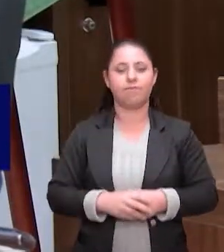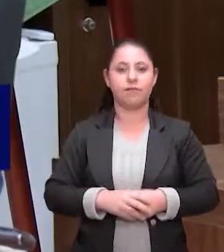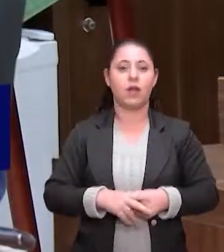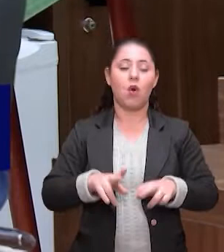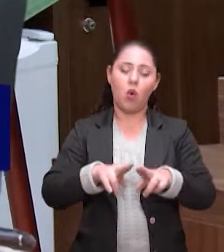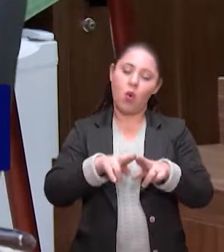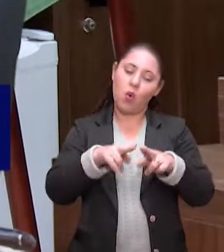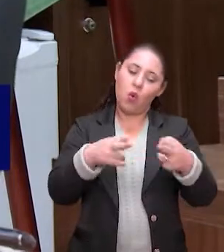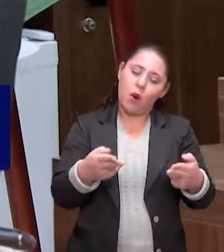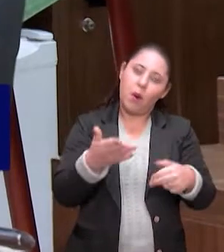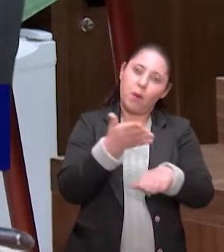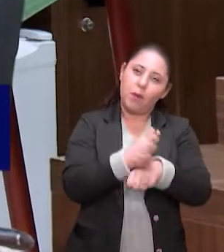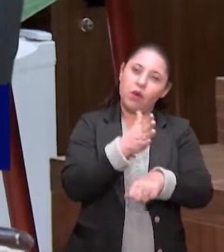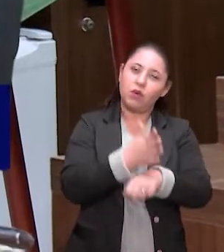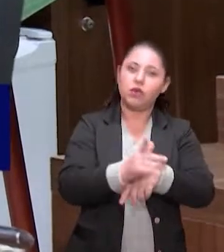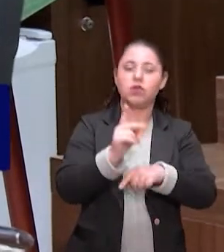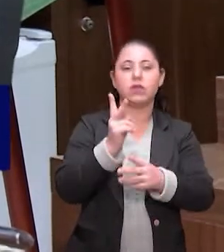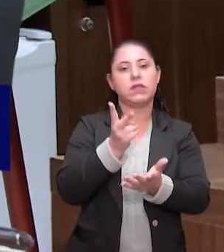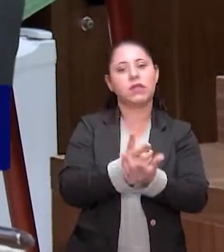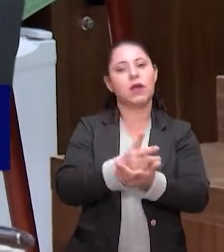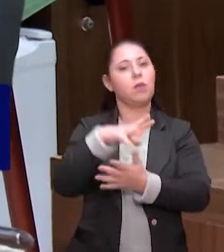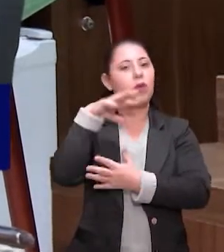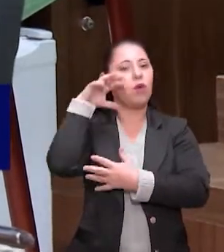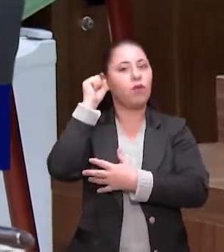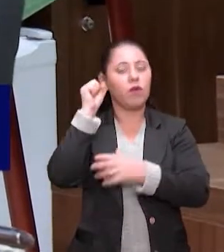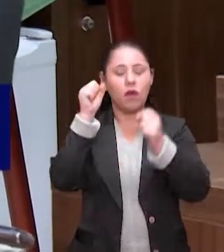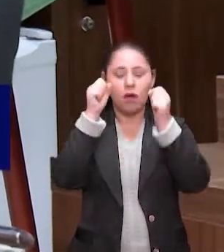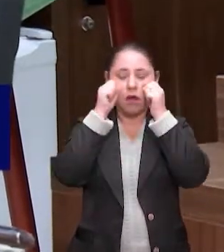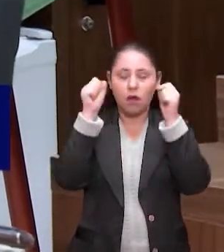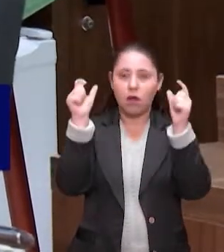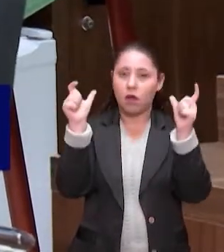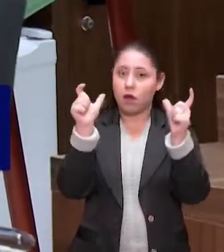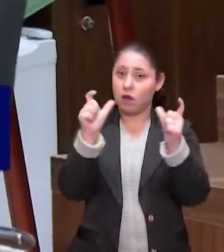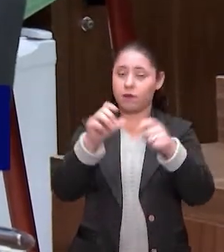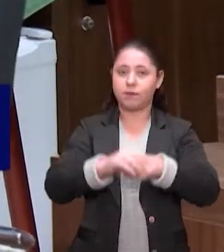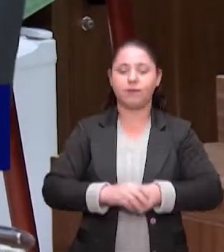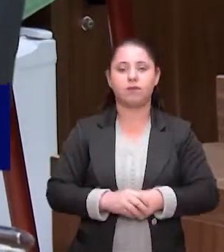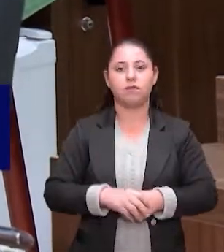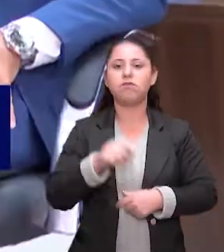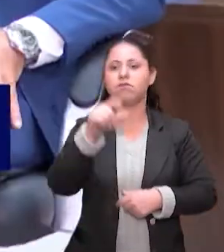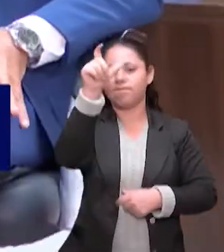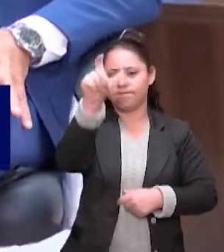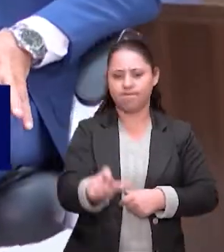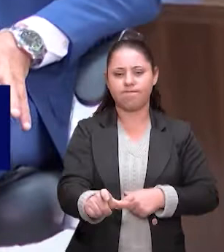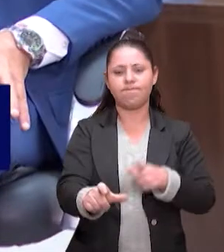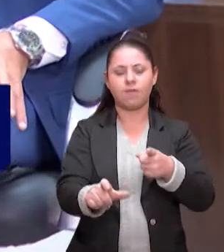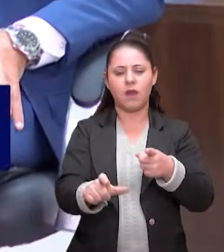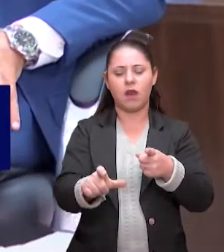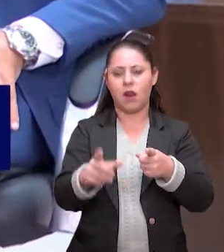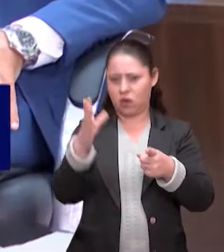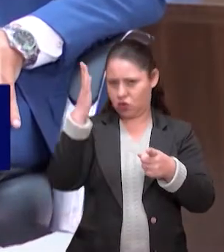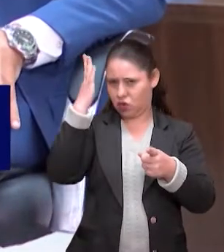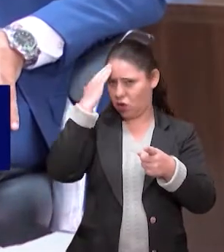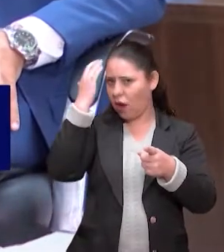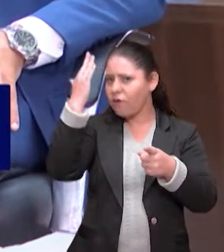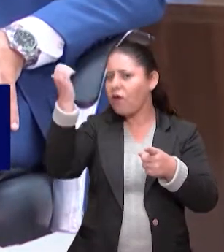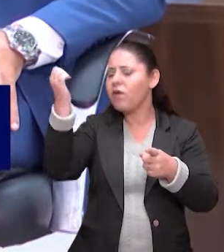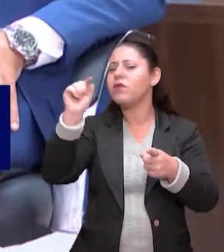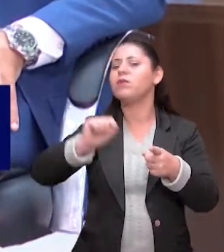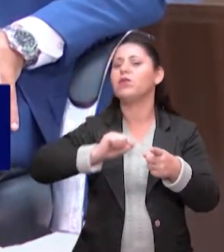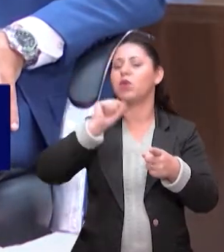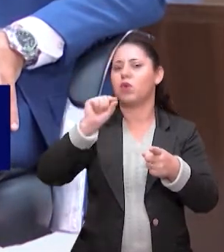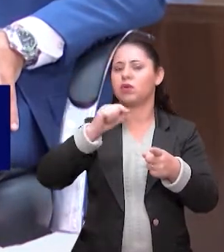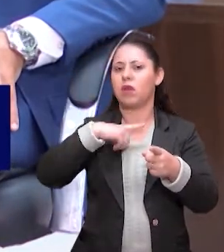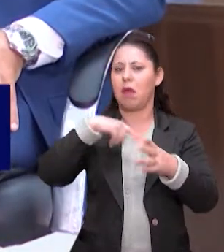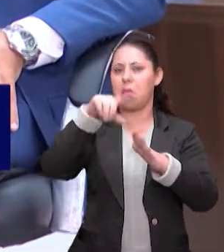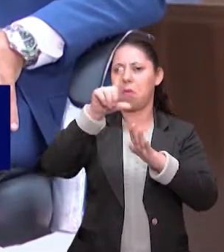compreendida. Então é um exercício de humildade, é um exercício de ouvir, é um exercício de atenção. Você, pessoalmente, como advogado, tem uma história de